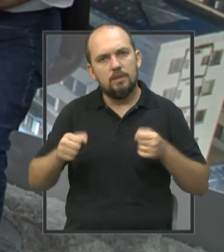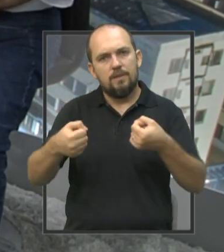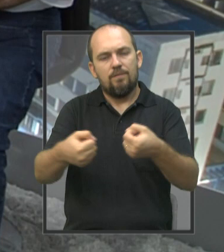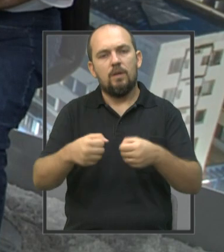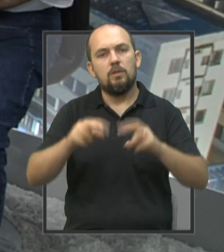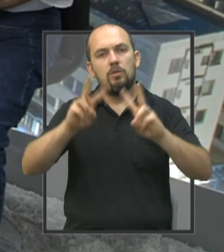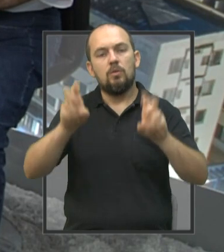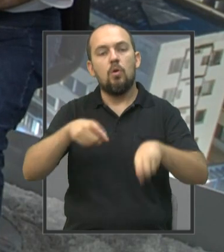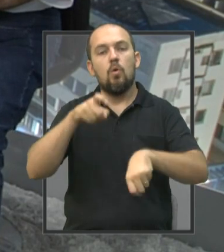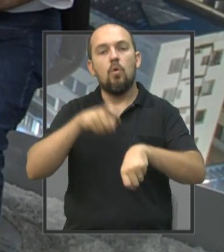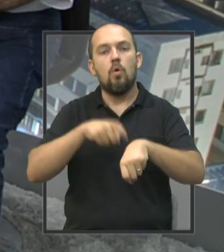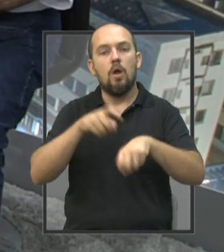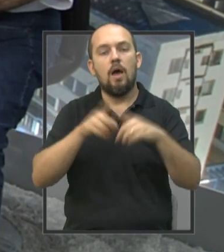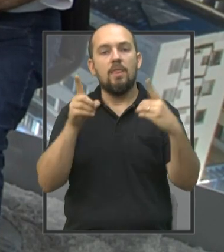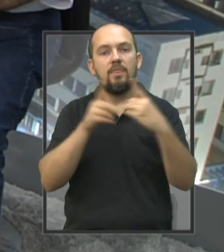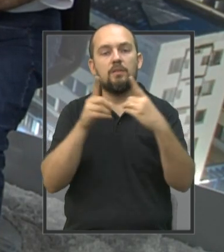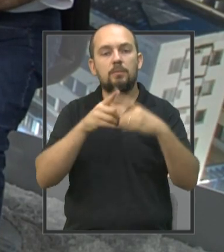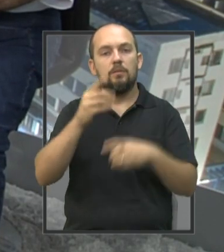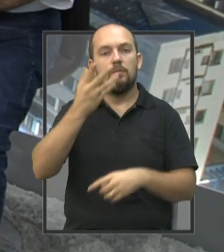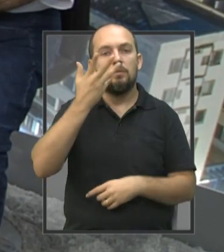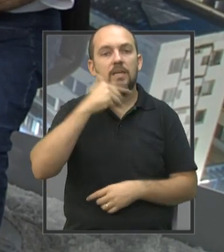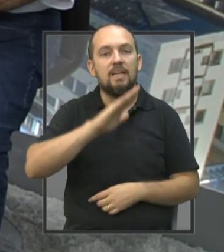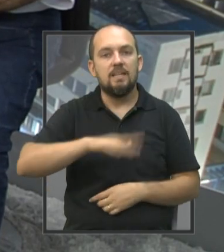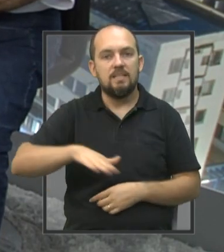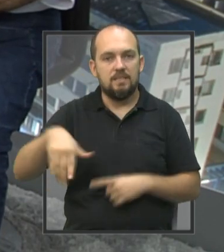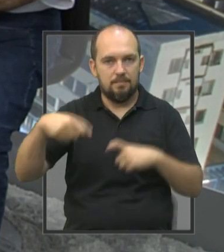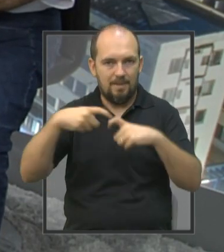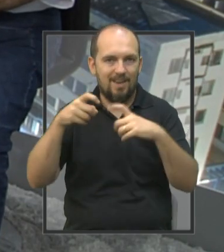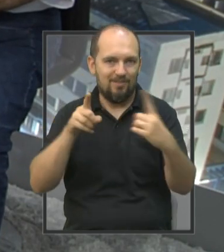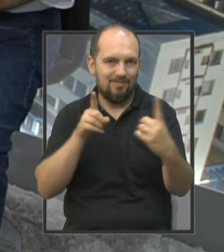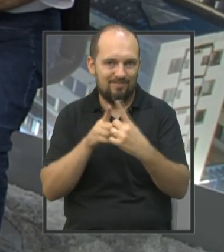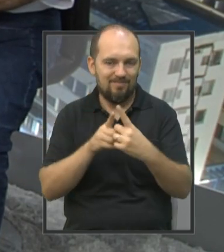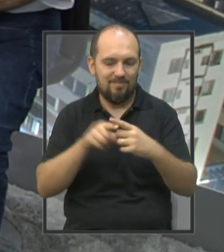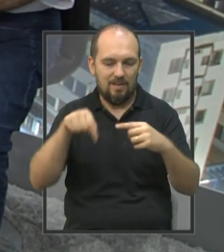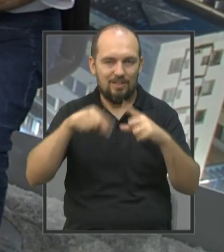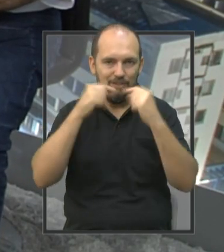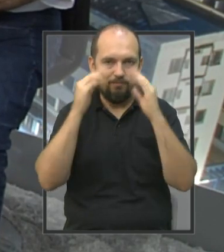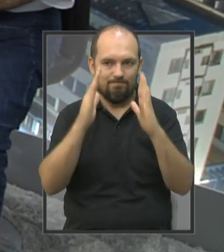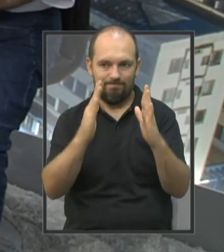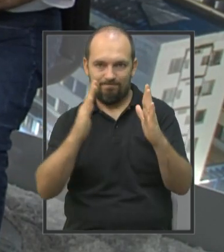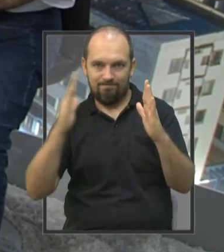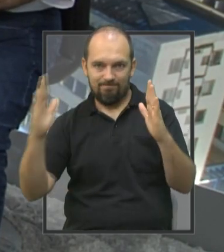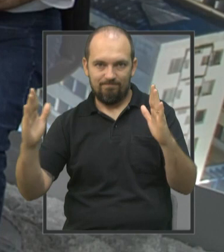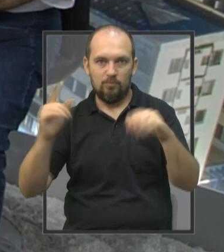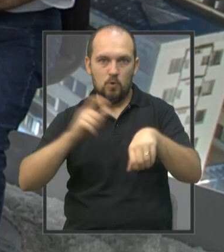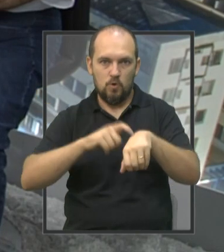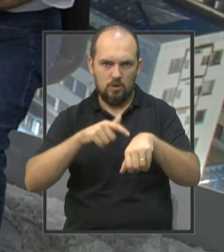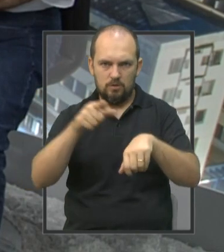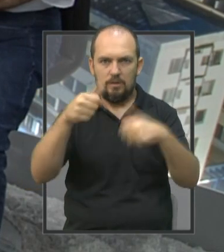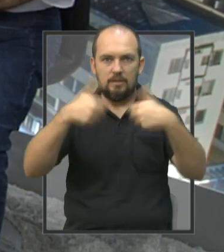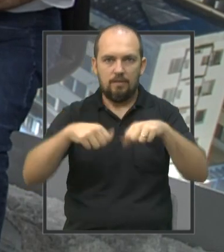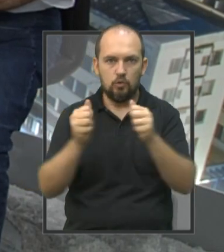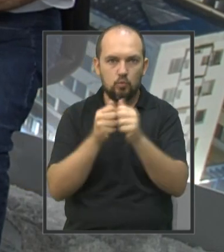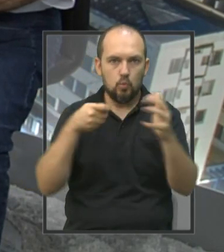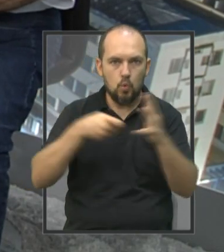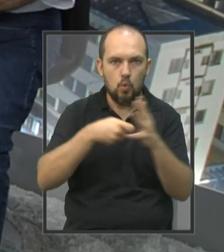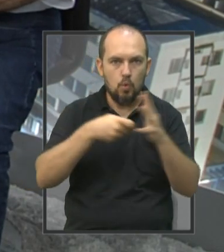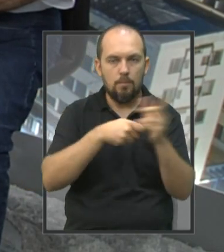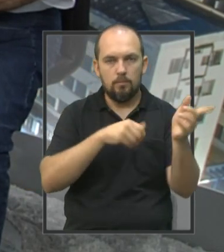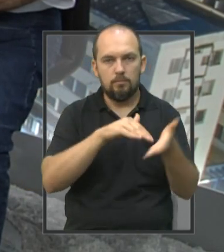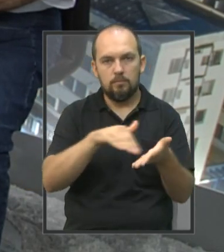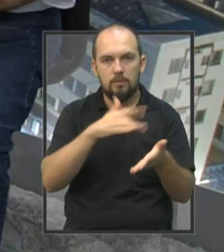de atendimento pediátrico aqui no município. O senhor também se reuniu, esteve cobrando a Secretaria